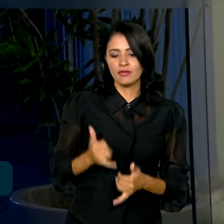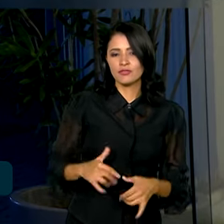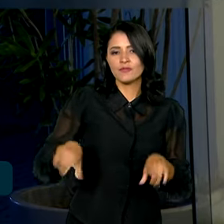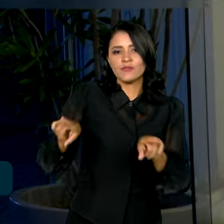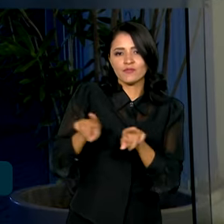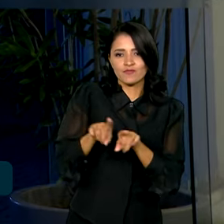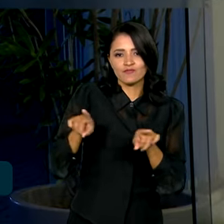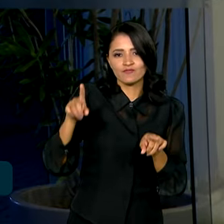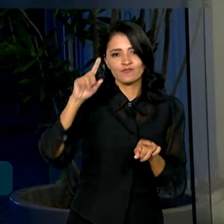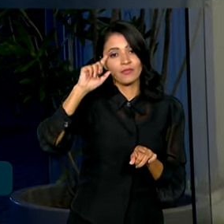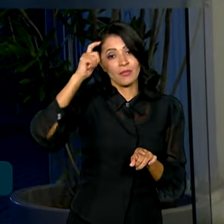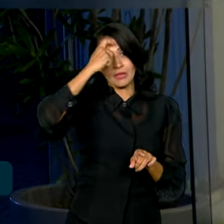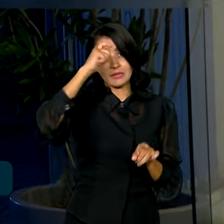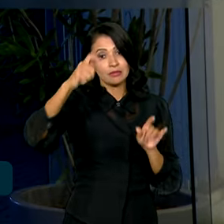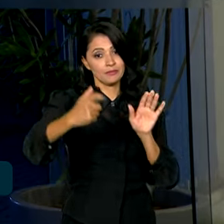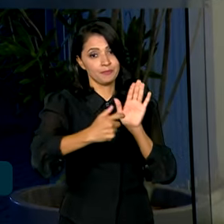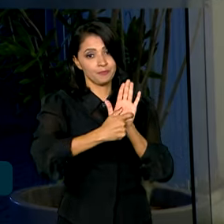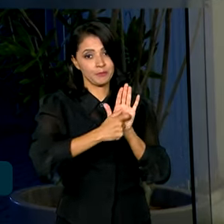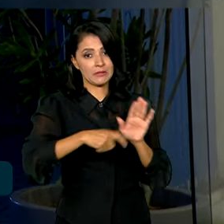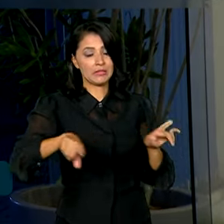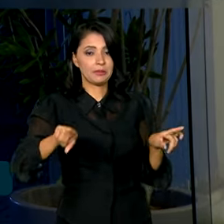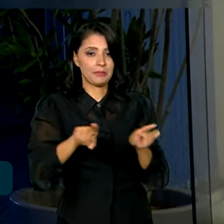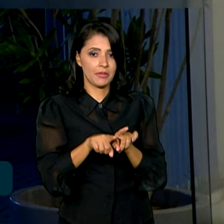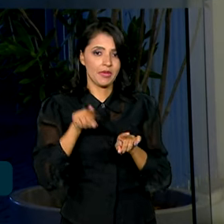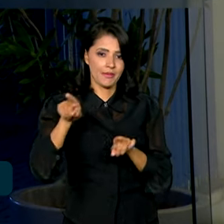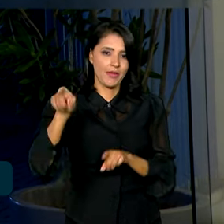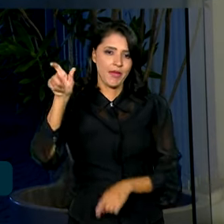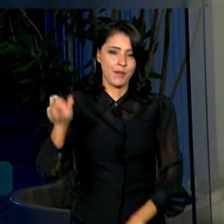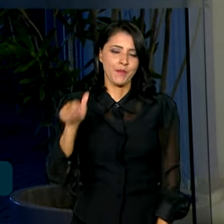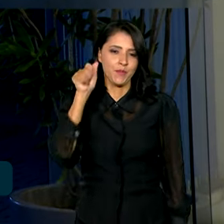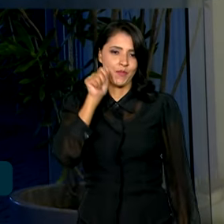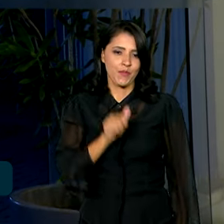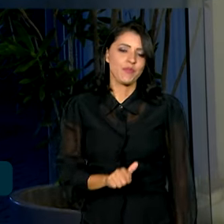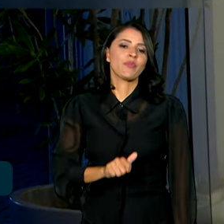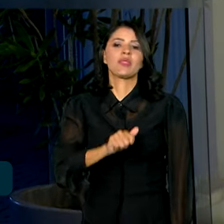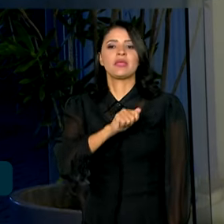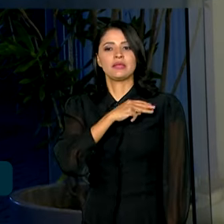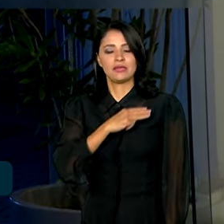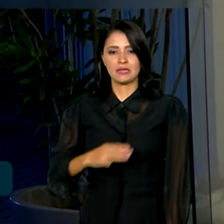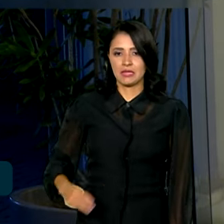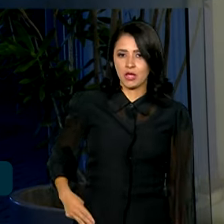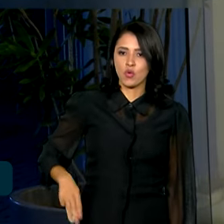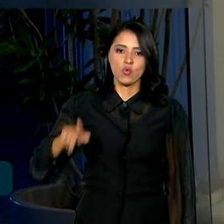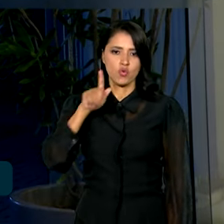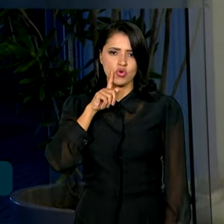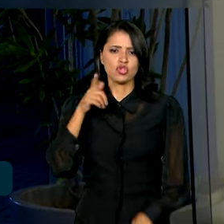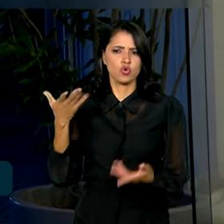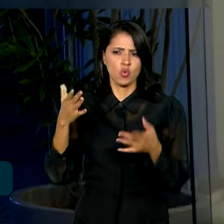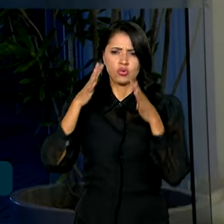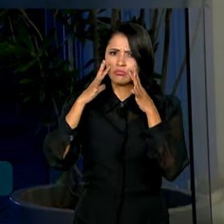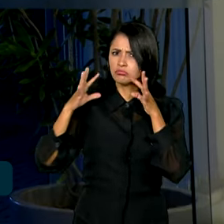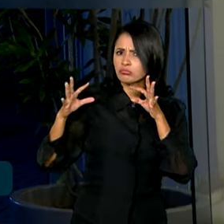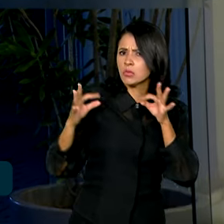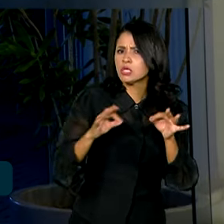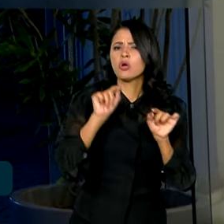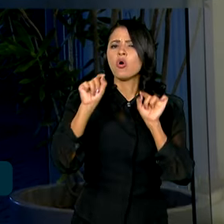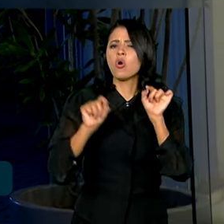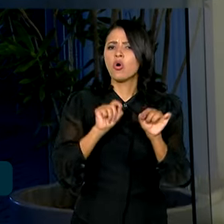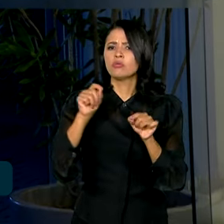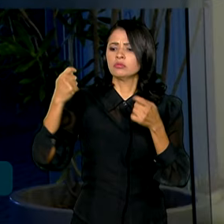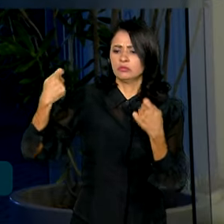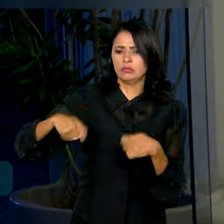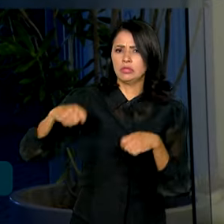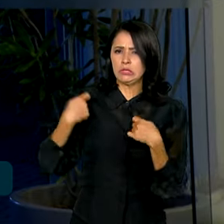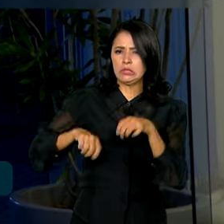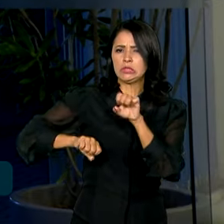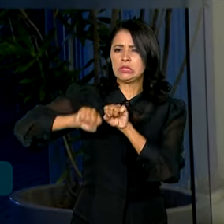também inteligência artificial. A ministra da Saúde, Nísia Trindade, chamou hoje a atenção para a necessidade de